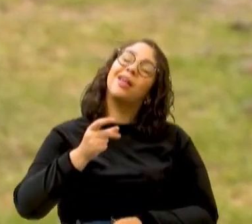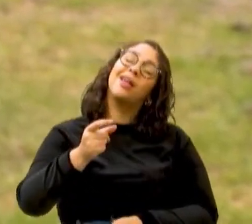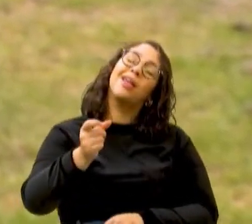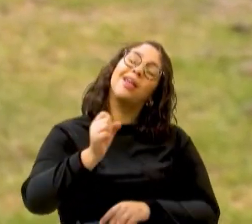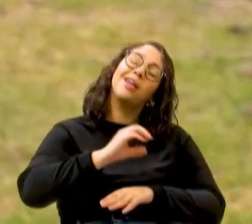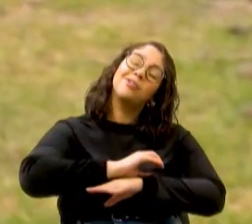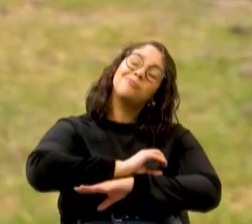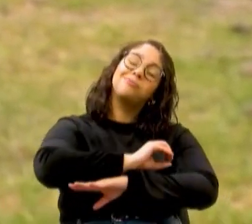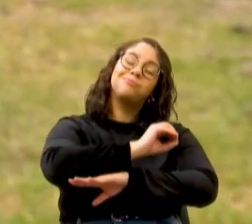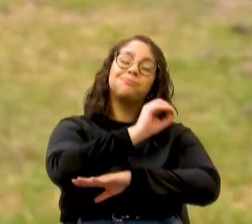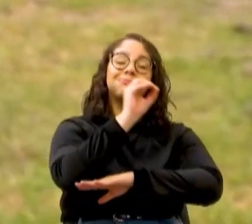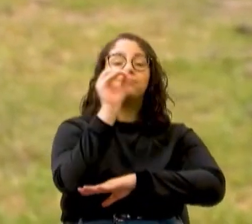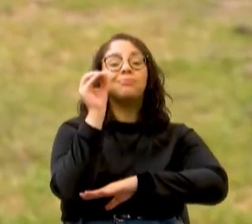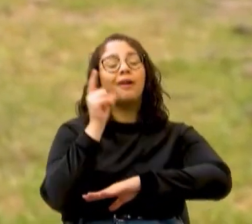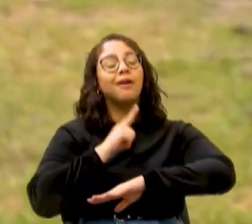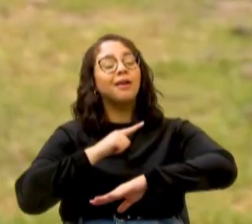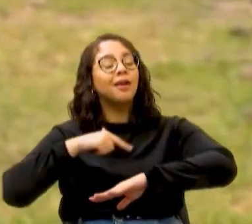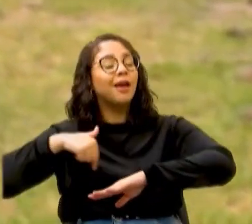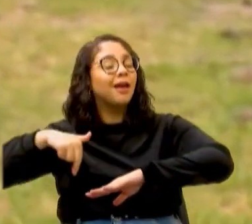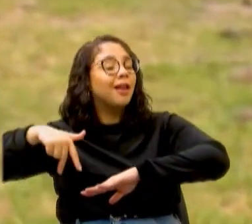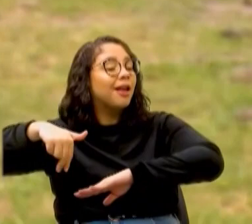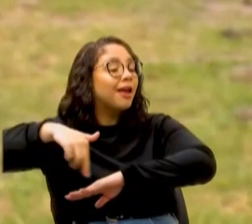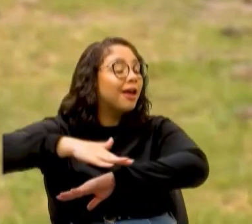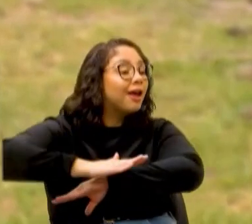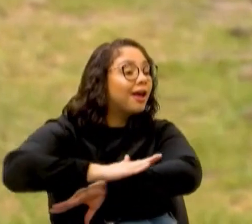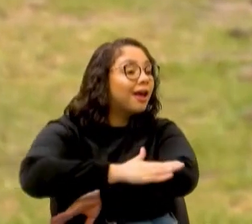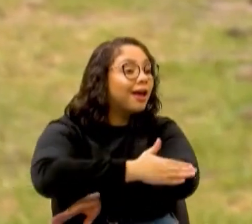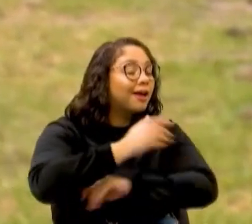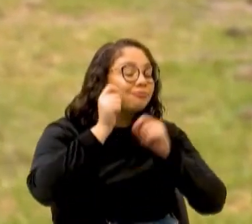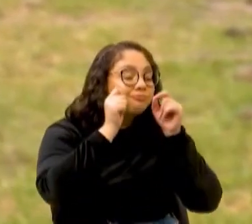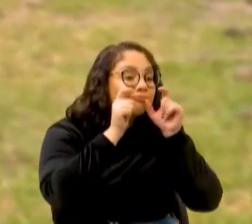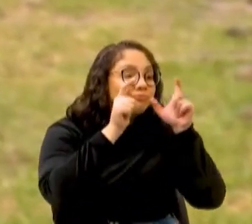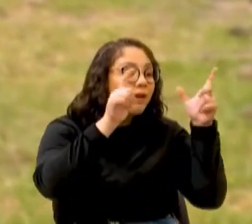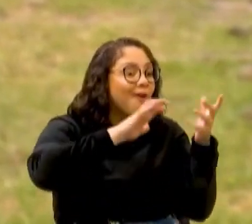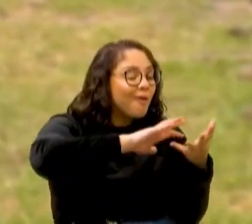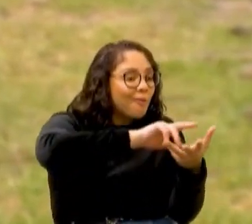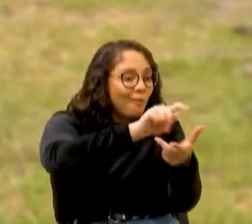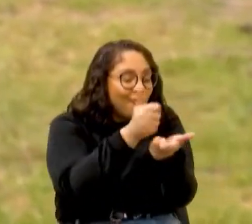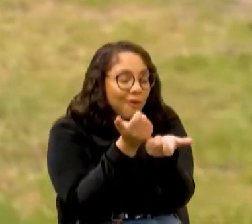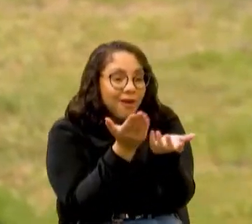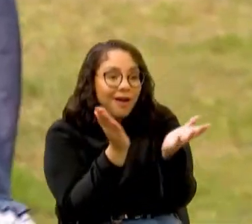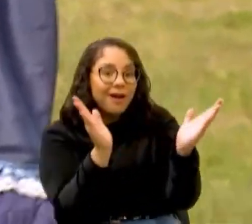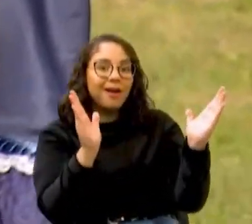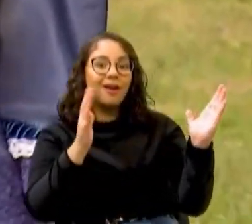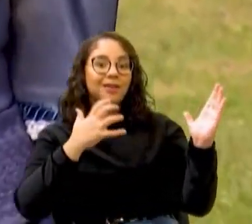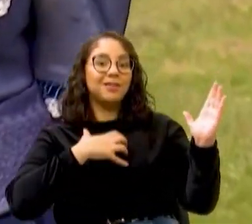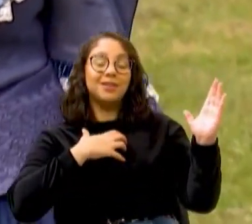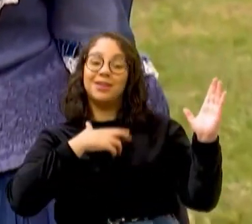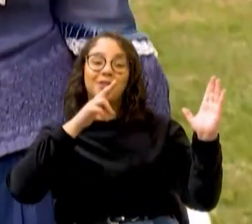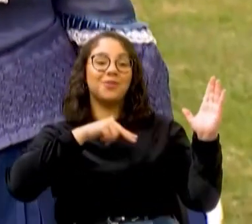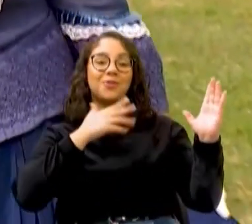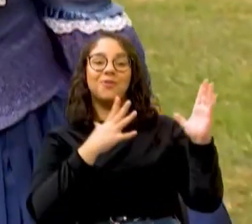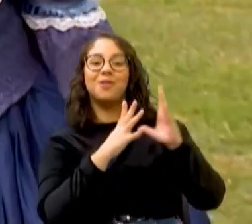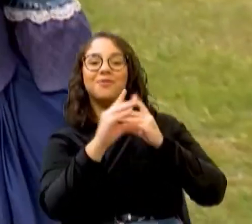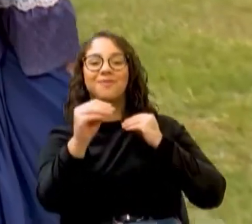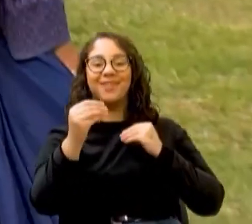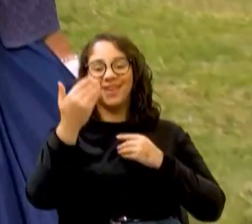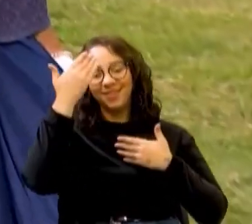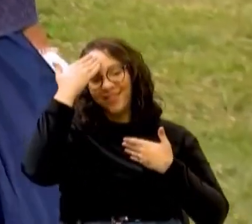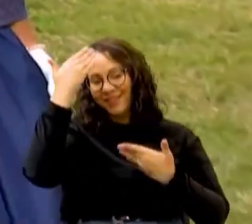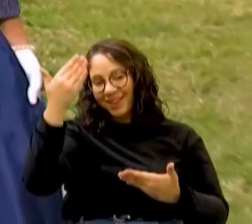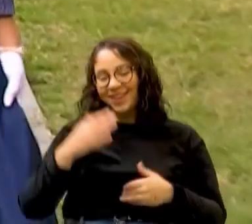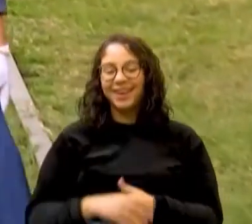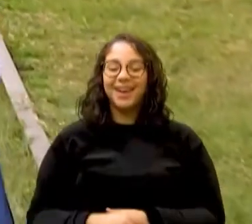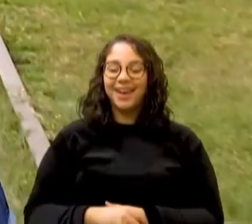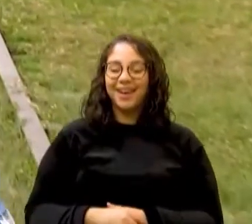quando amanhecer o dia que era apenas dobrar na esquina do mundo de vocês e deixar a sensação de que nunca foi embora meu muito